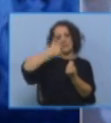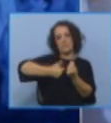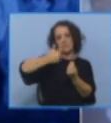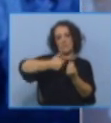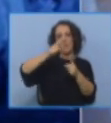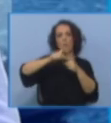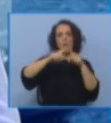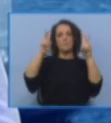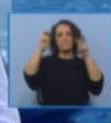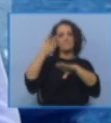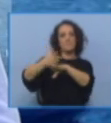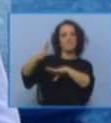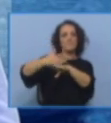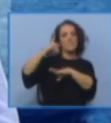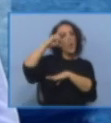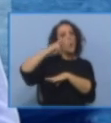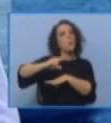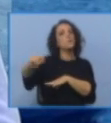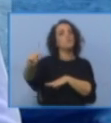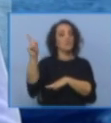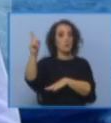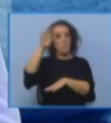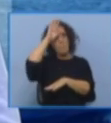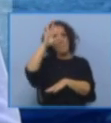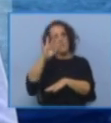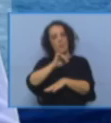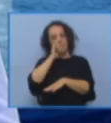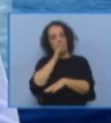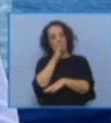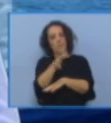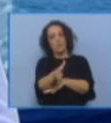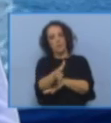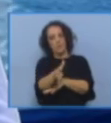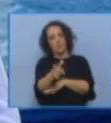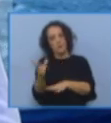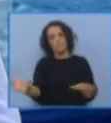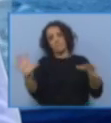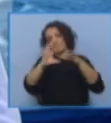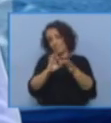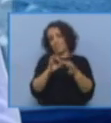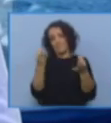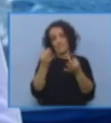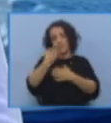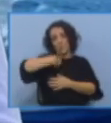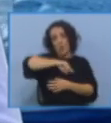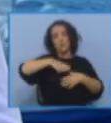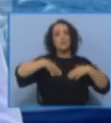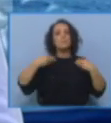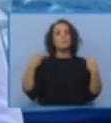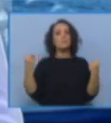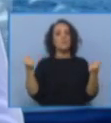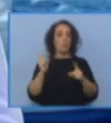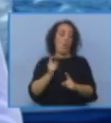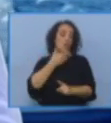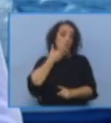humanidade, que o Papa Francisco gosta tanto de falar. Portanto, isso é perfeito, está muito enquadrado, de facto, no nosso espírito. Aliás, essa é a